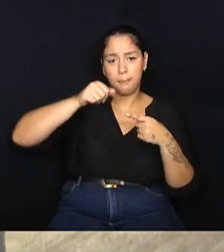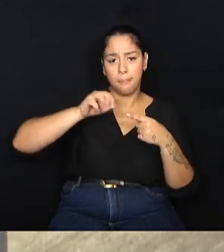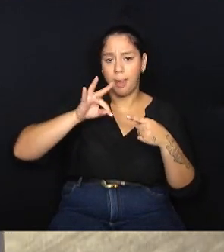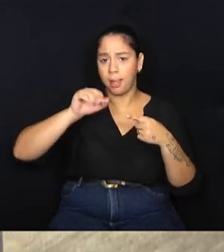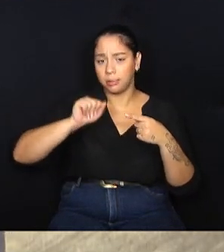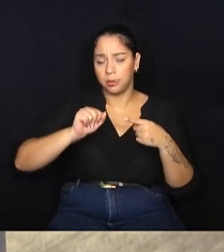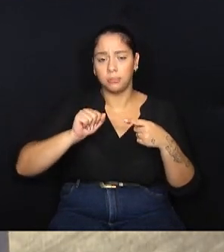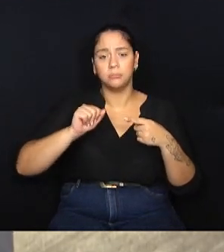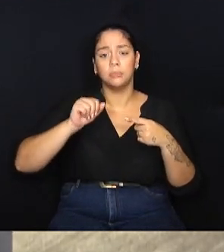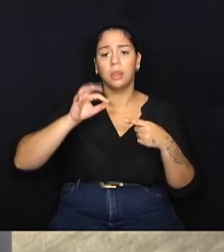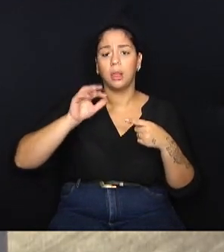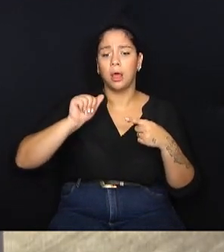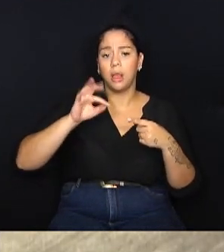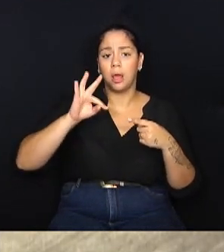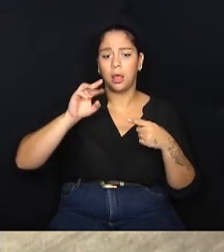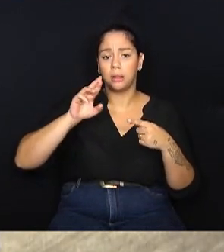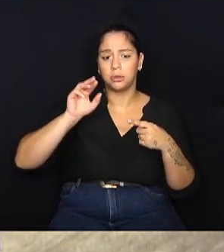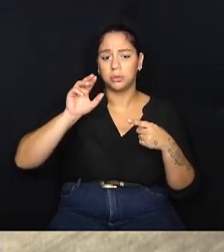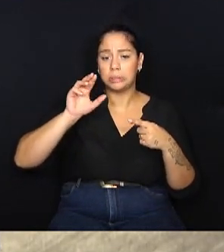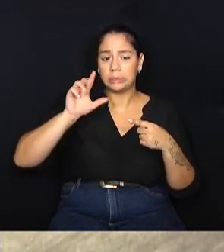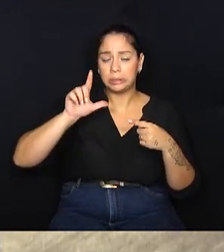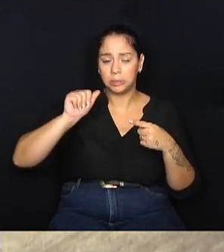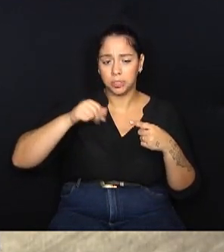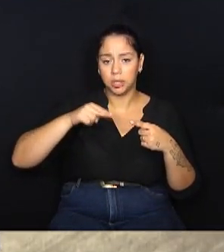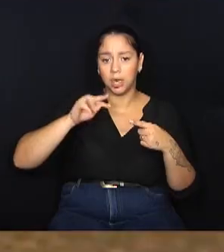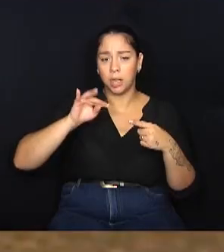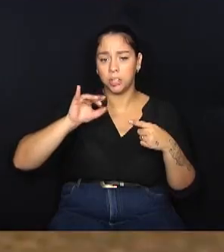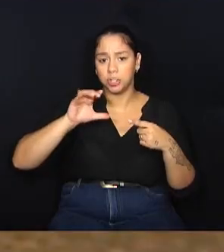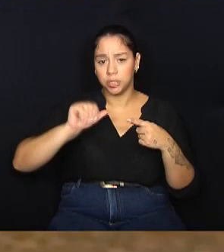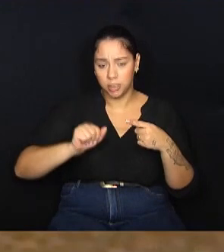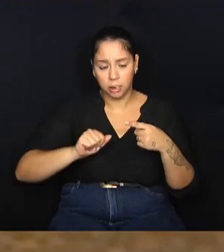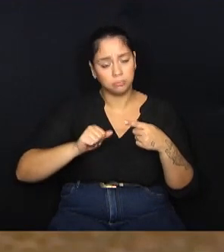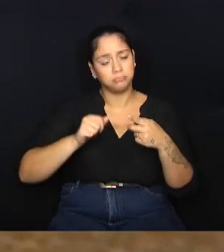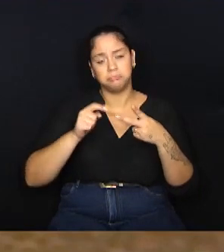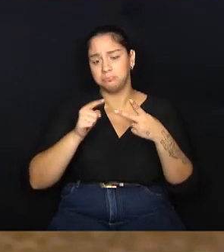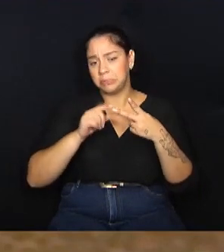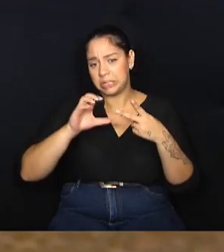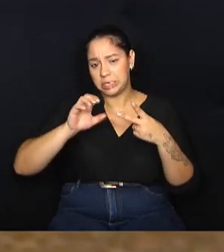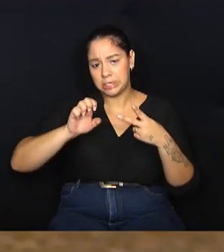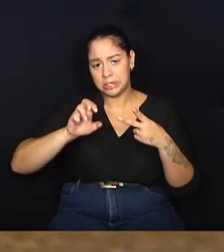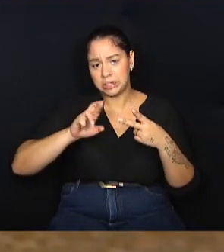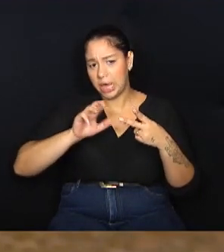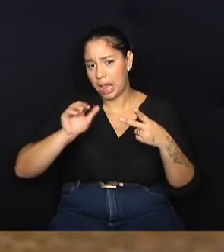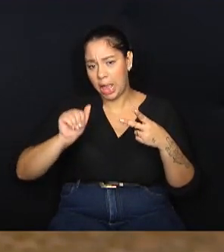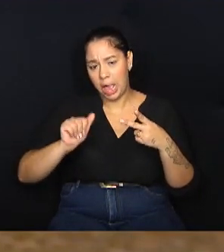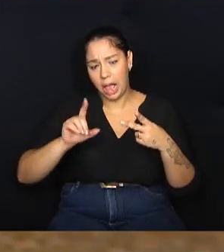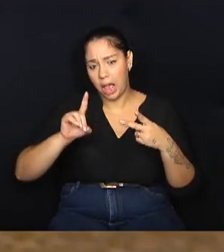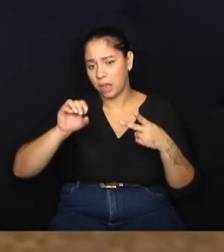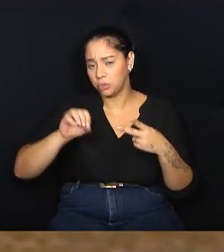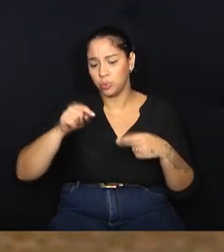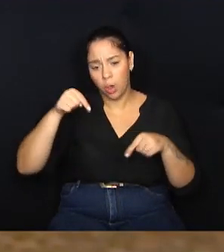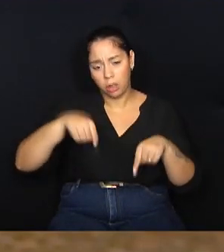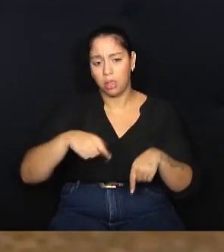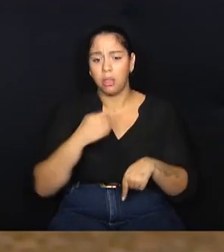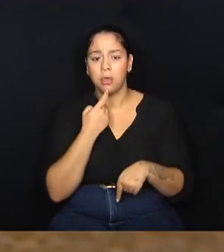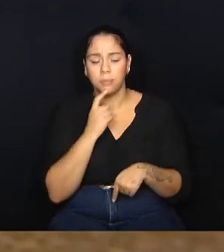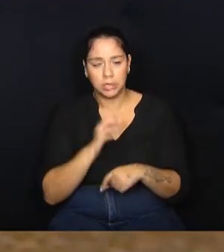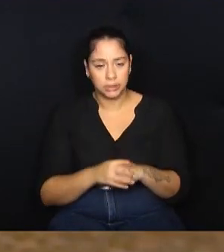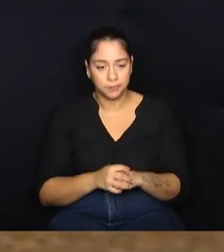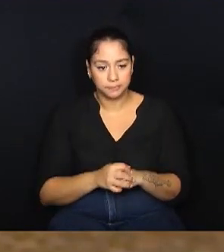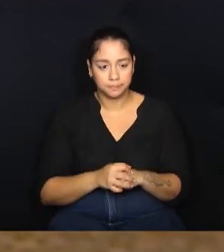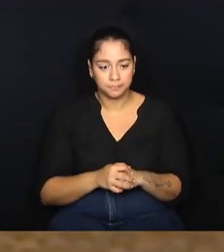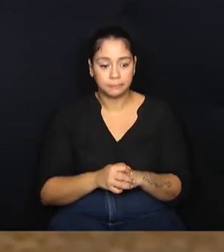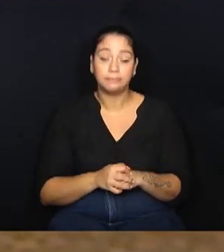desenvolvimento de projetos de reflorestamento aqui na cidade de Campinas. Segundo a justificativa do projeto, as